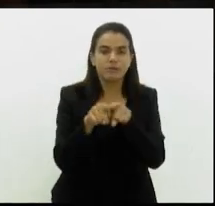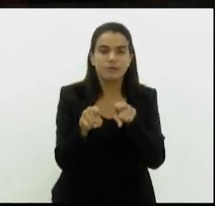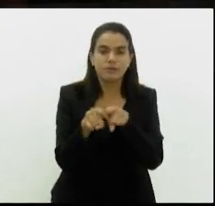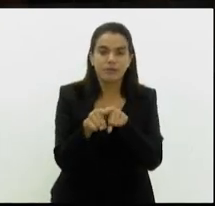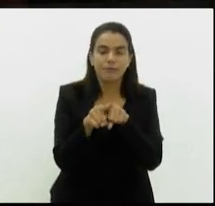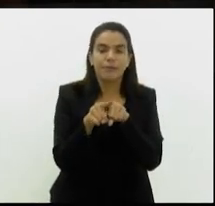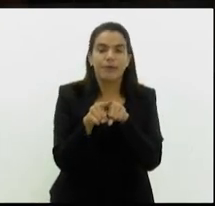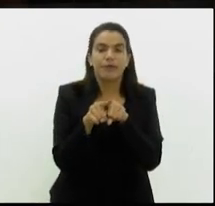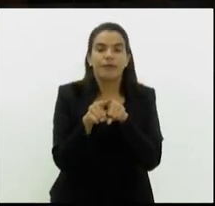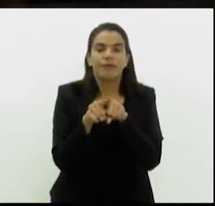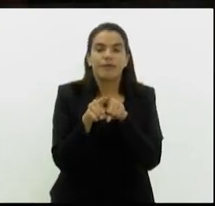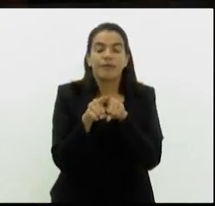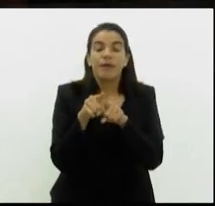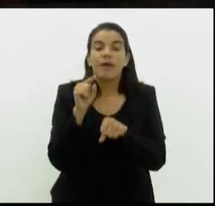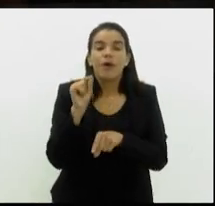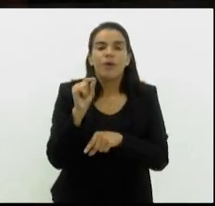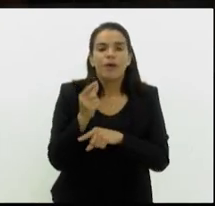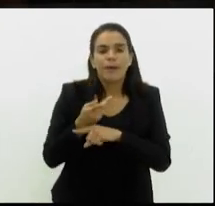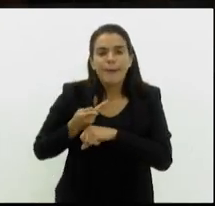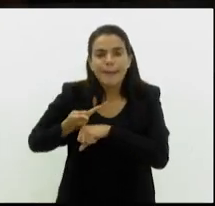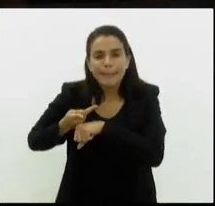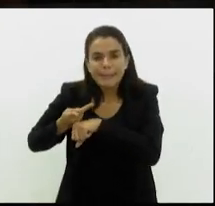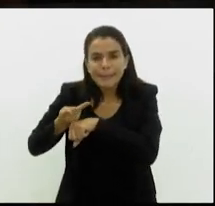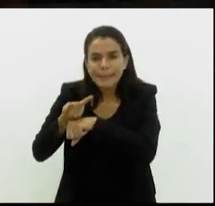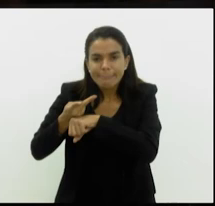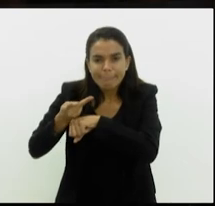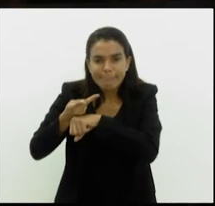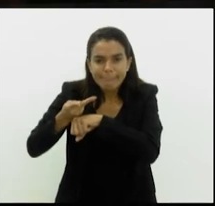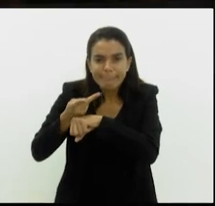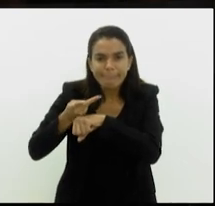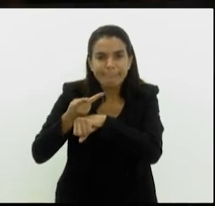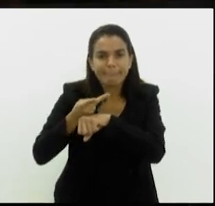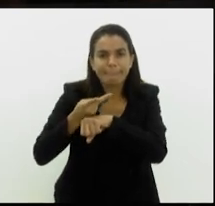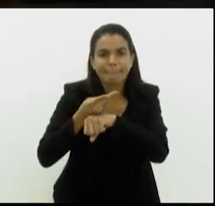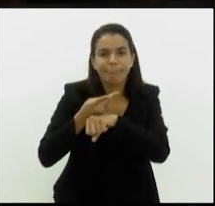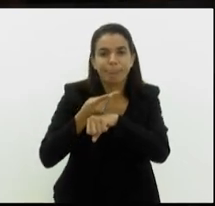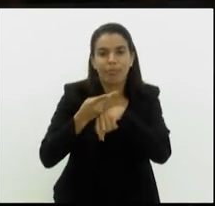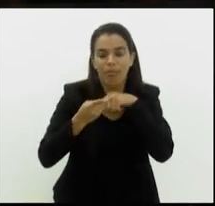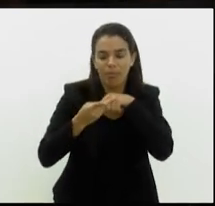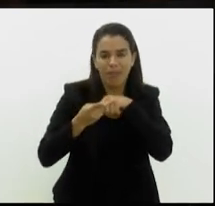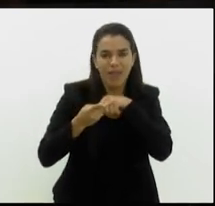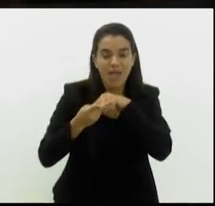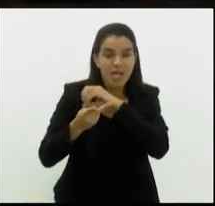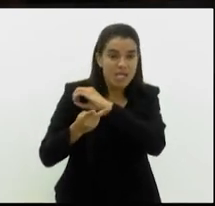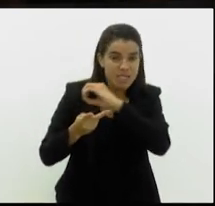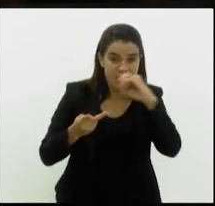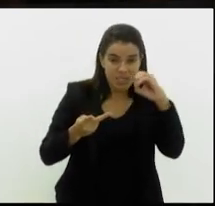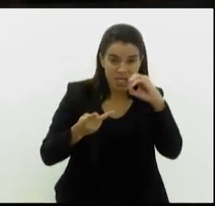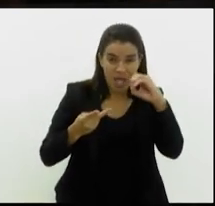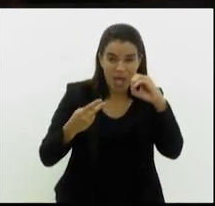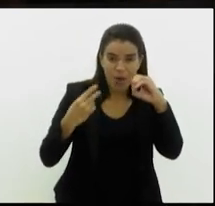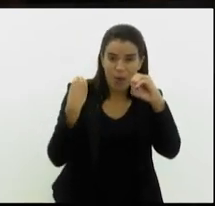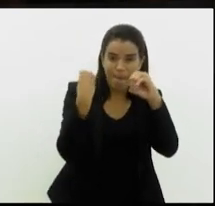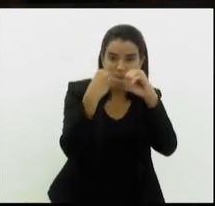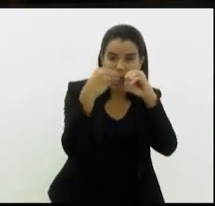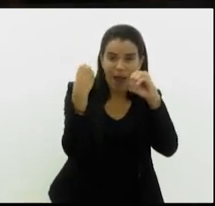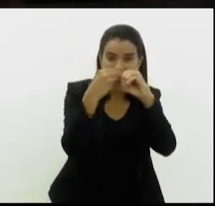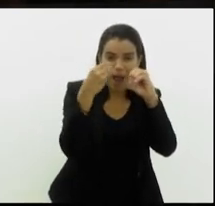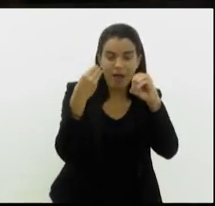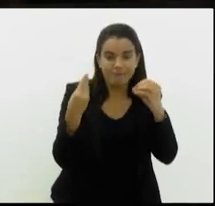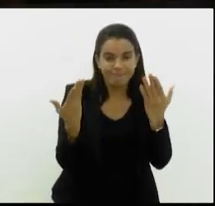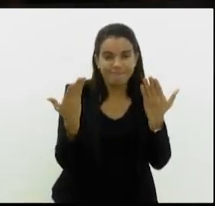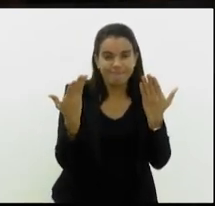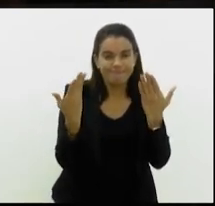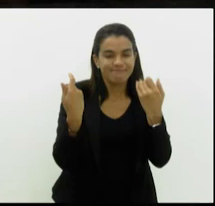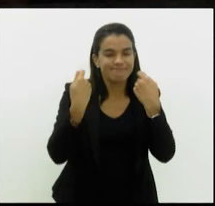que é a busca da tarifa zero. Mas tarifa zero tem